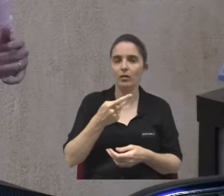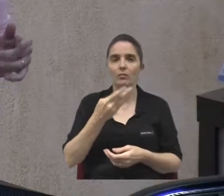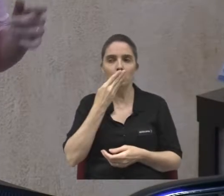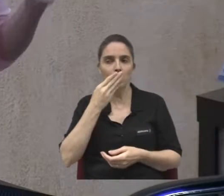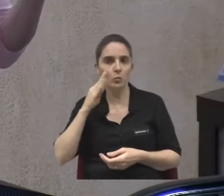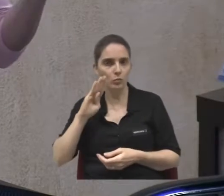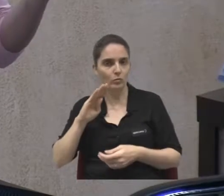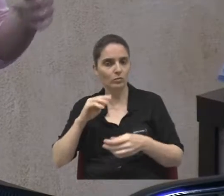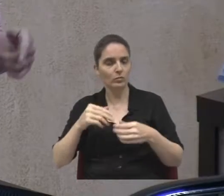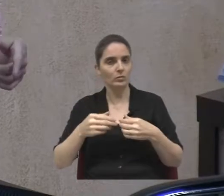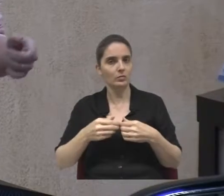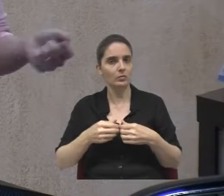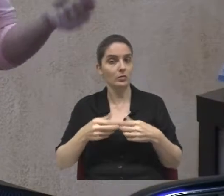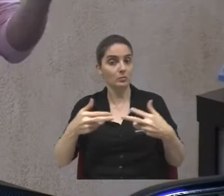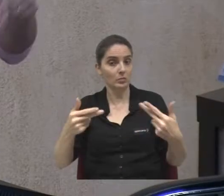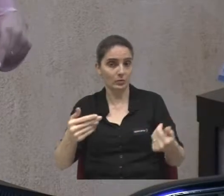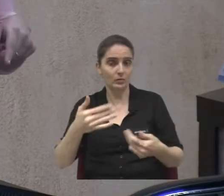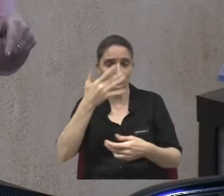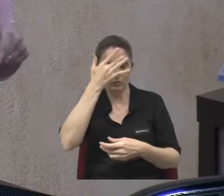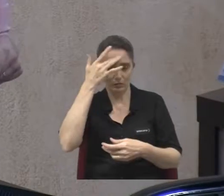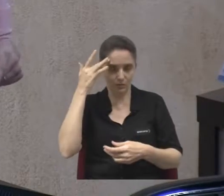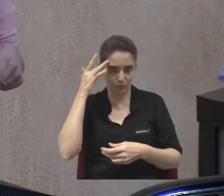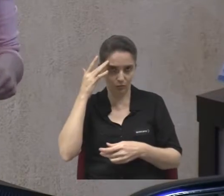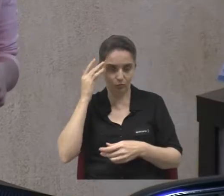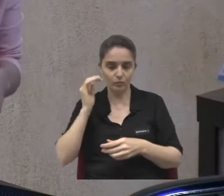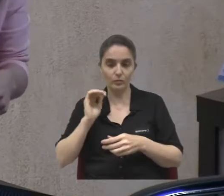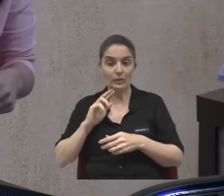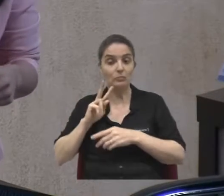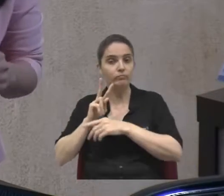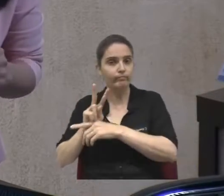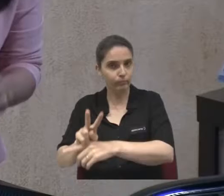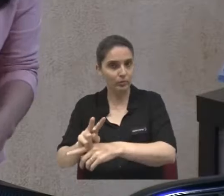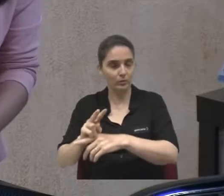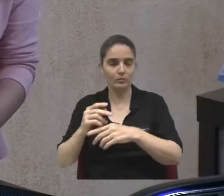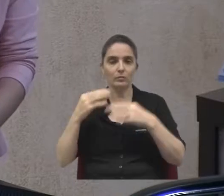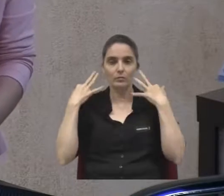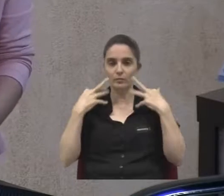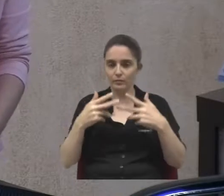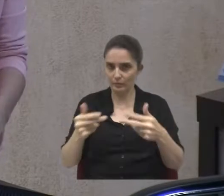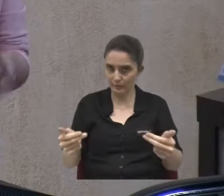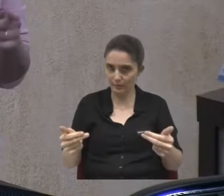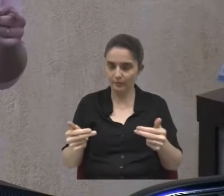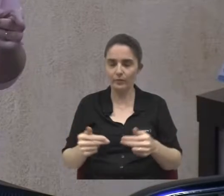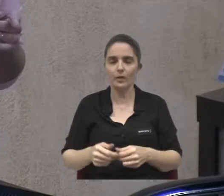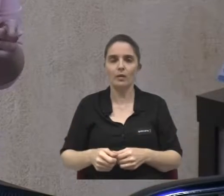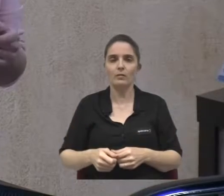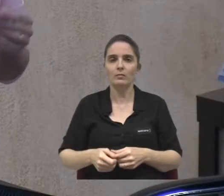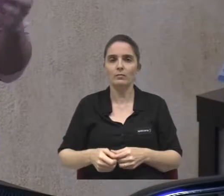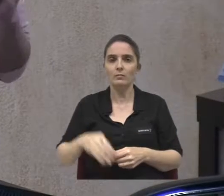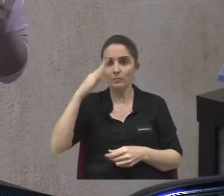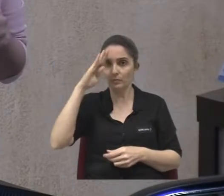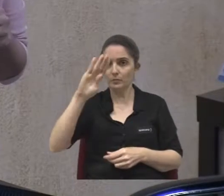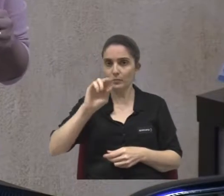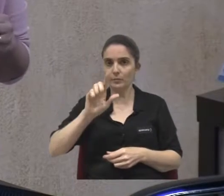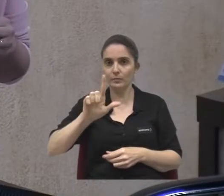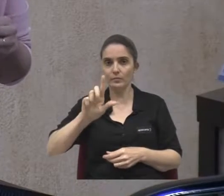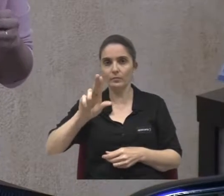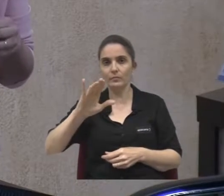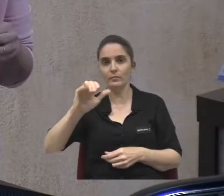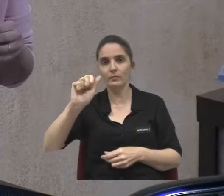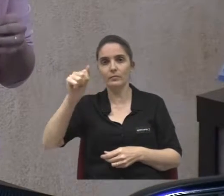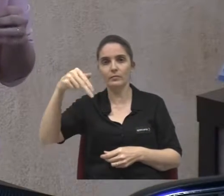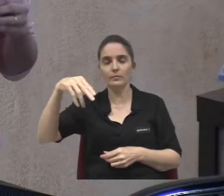e a uma das internautas e cidadã limeirense, a Luciane, sobre a questão